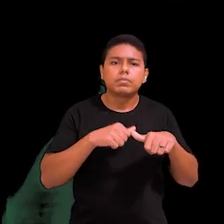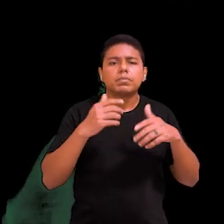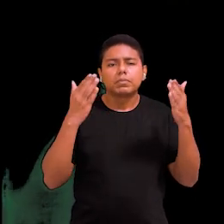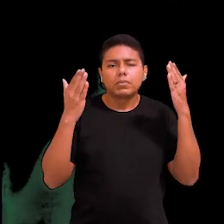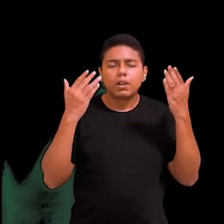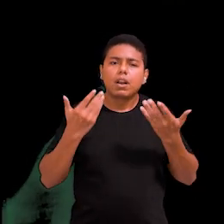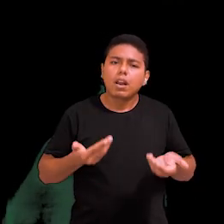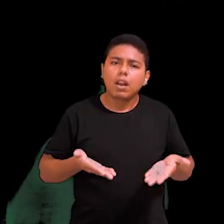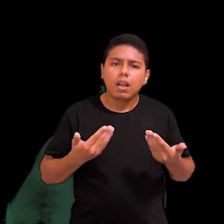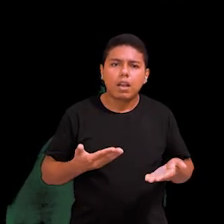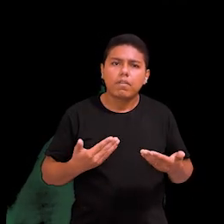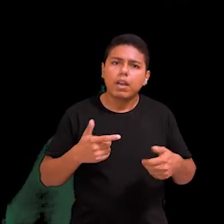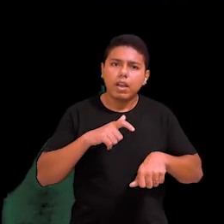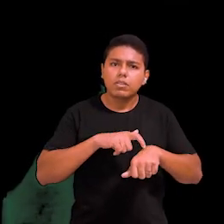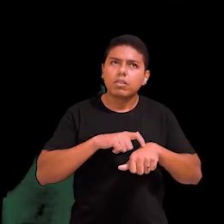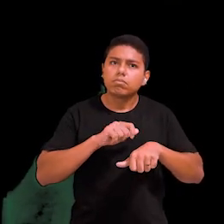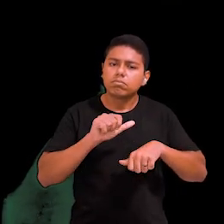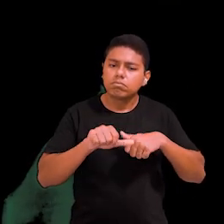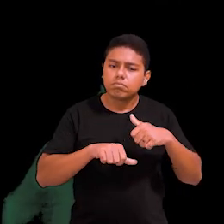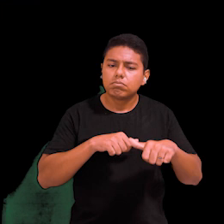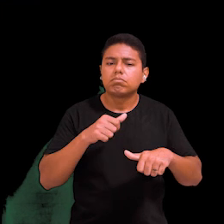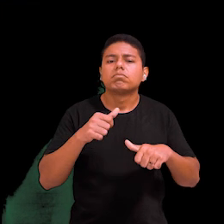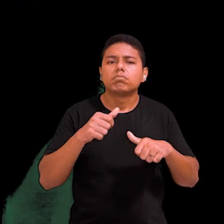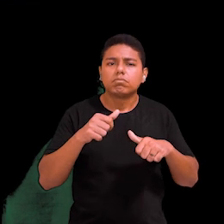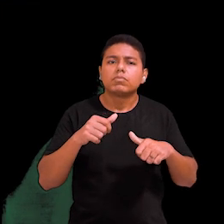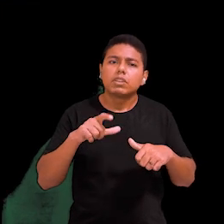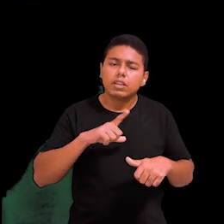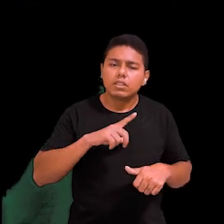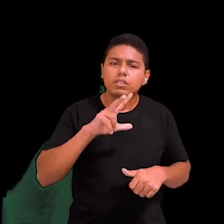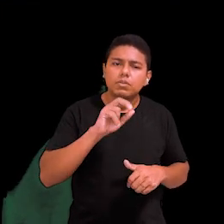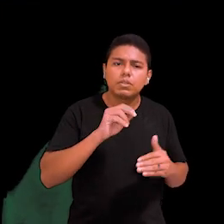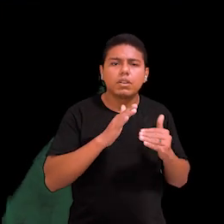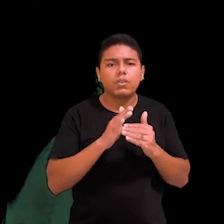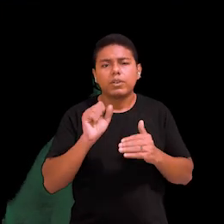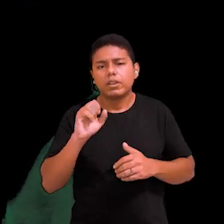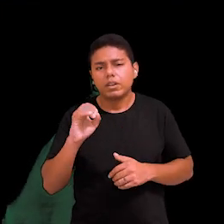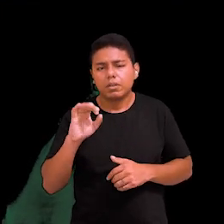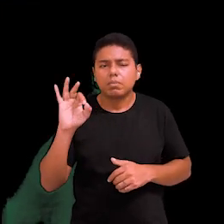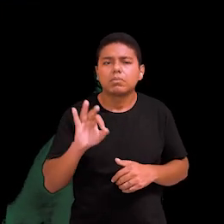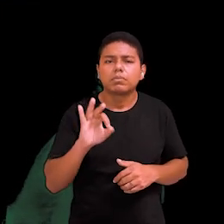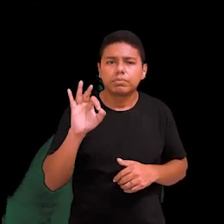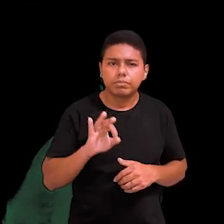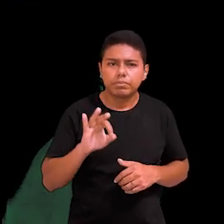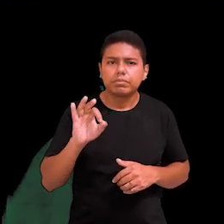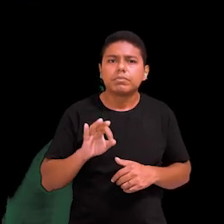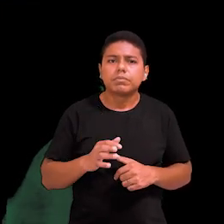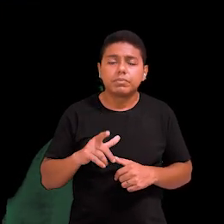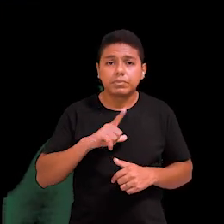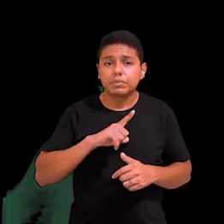o conceito é que é uma alteração psíquica leve e é transitória. Tem uma alta prevalência de 50%